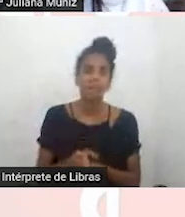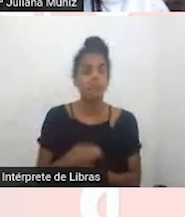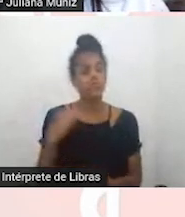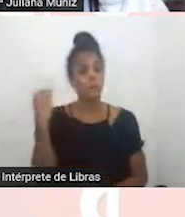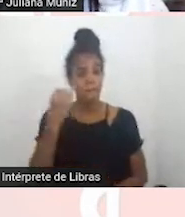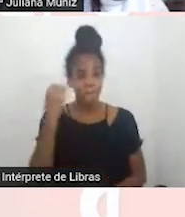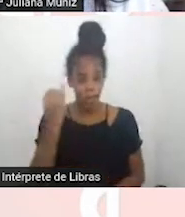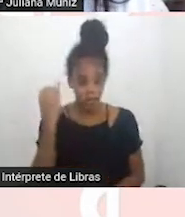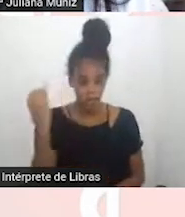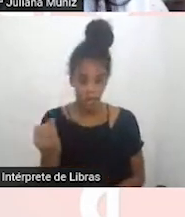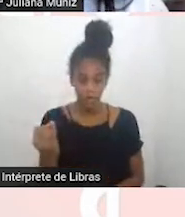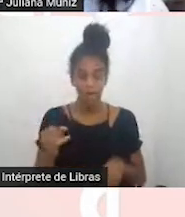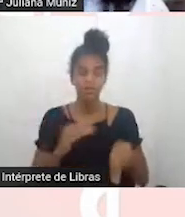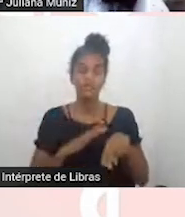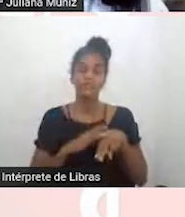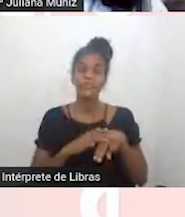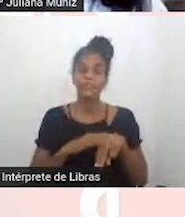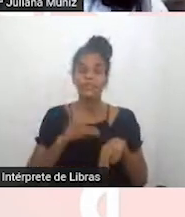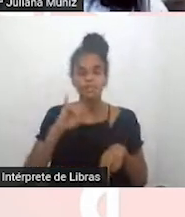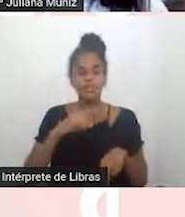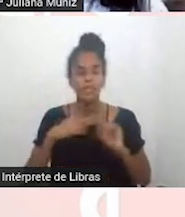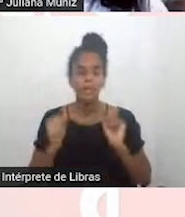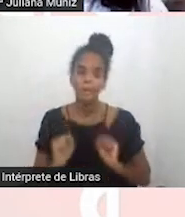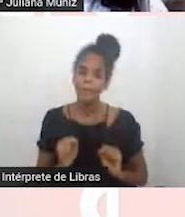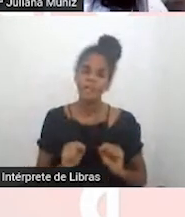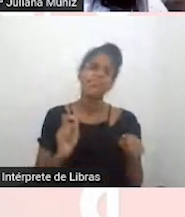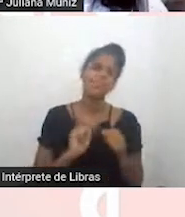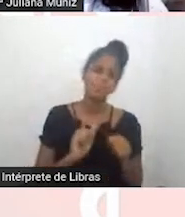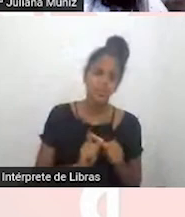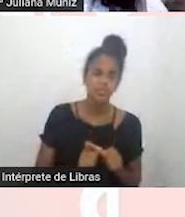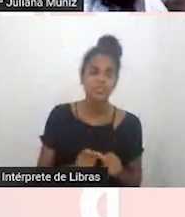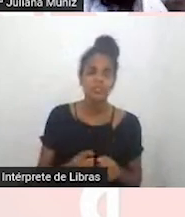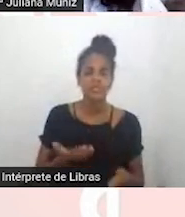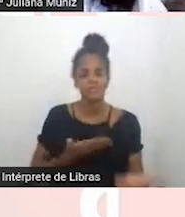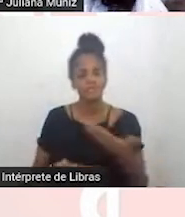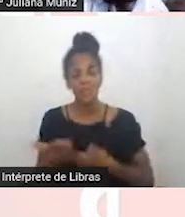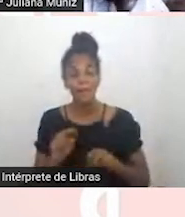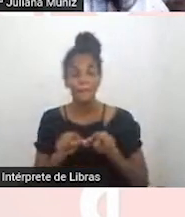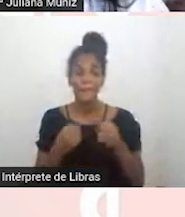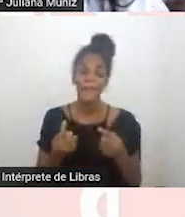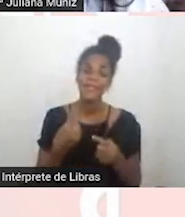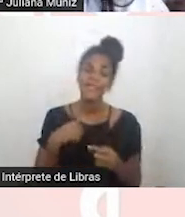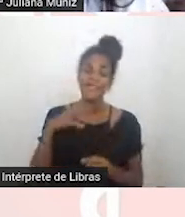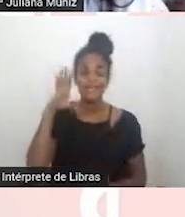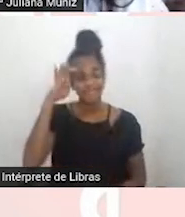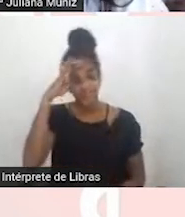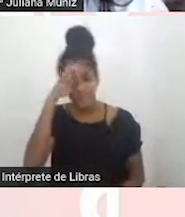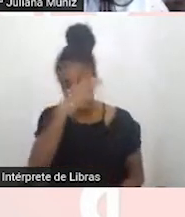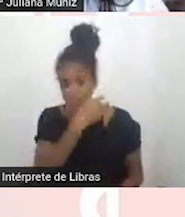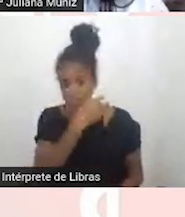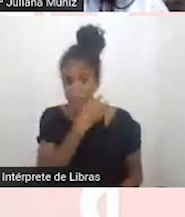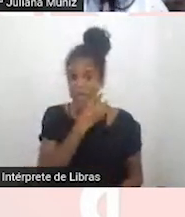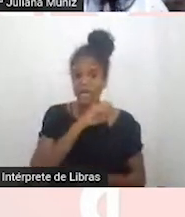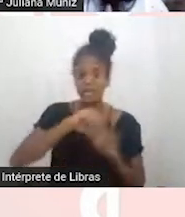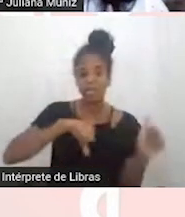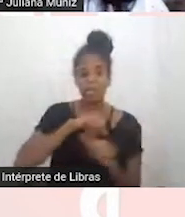fazer, mas como às vezes não é possível mudar a dieta do paciente, tanto pelo fator socioeconômico,